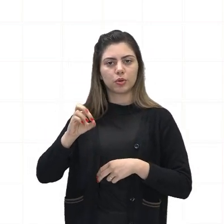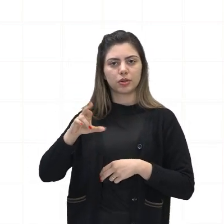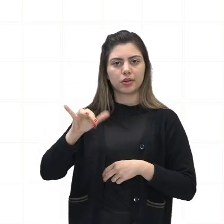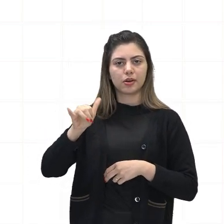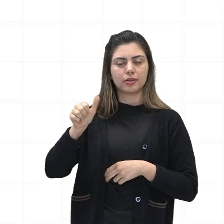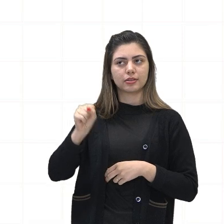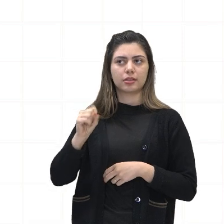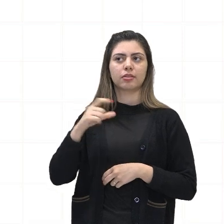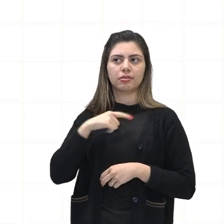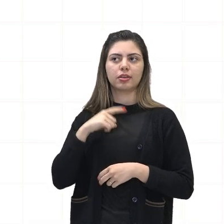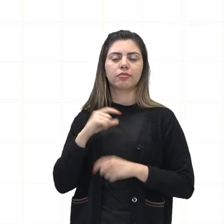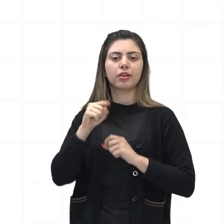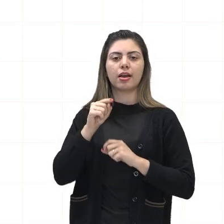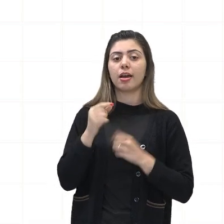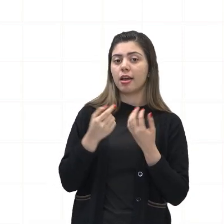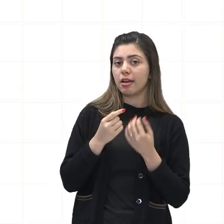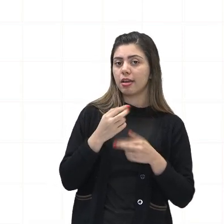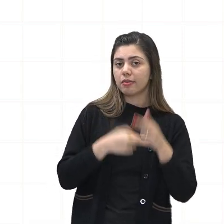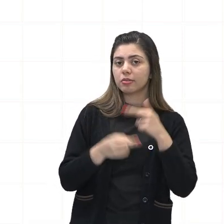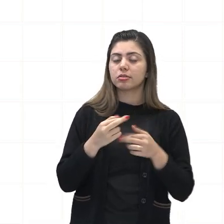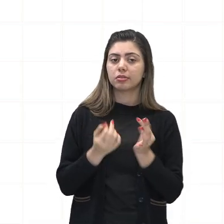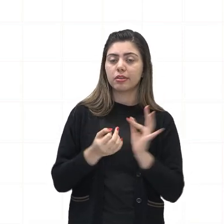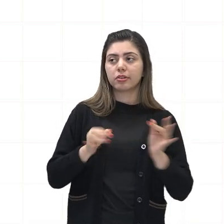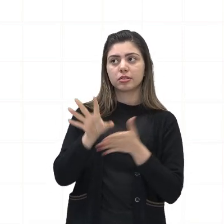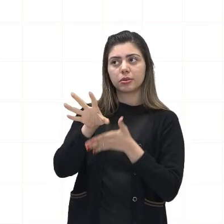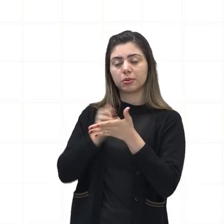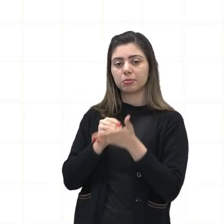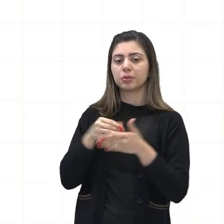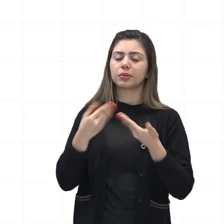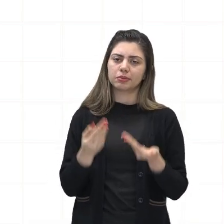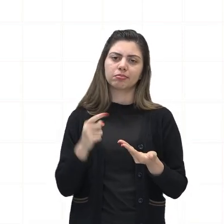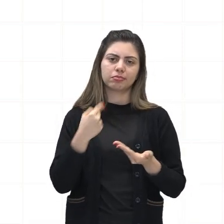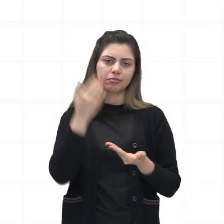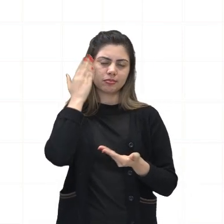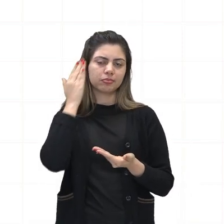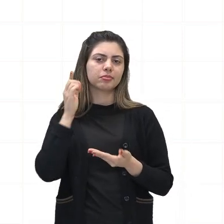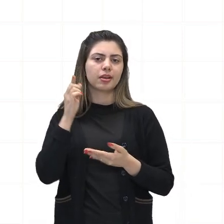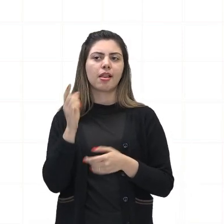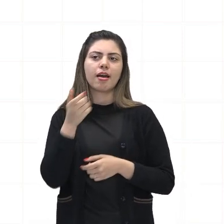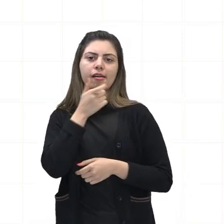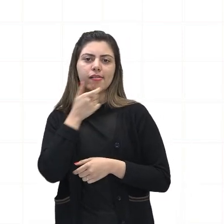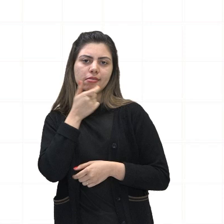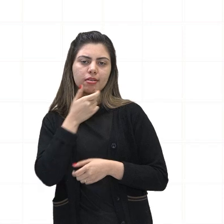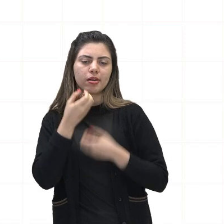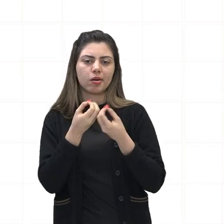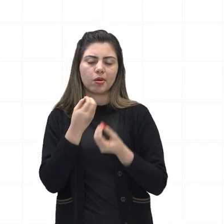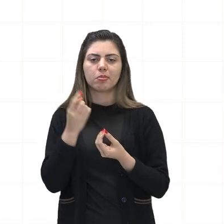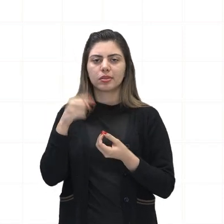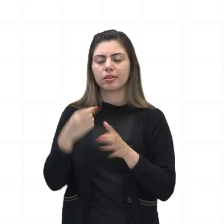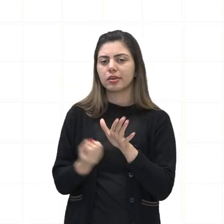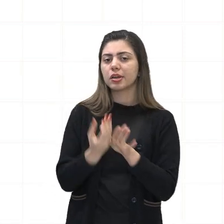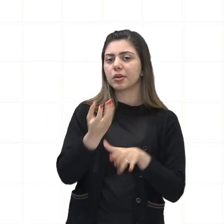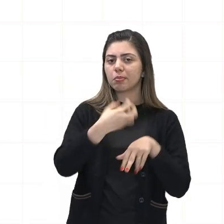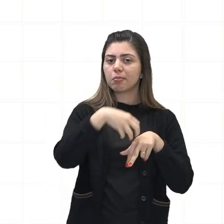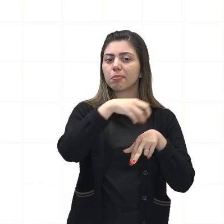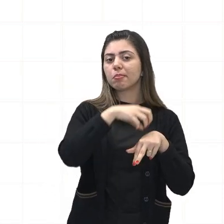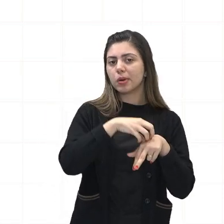Francesa, é claro, né? Até porque também a Inglaterra é um dos primeiros exemplos de quê? Da criação de uma